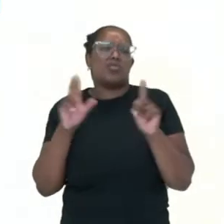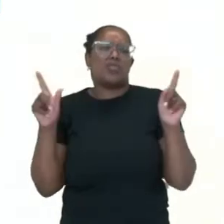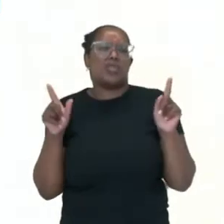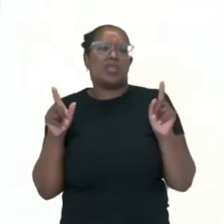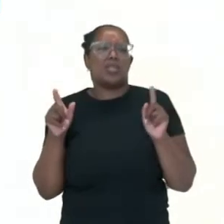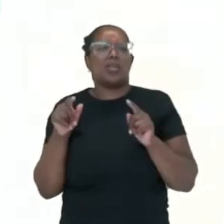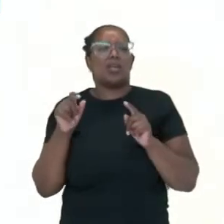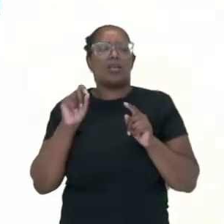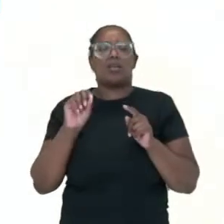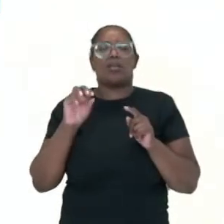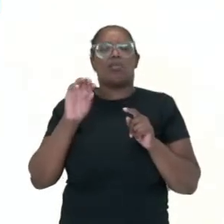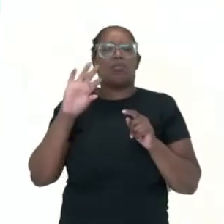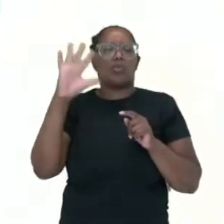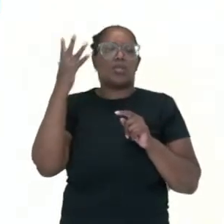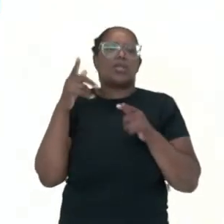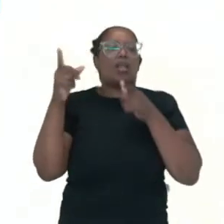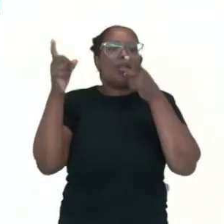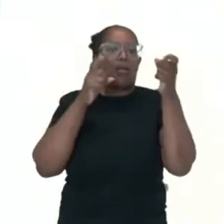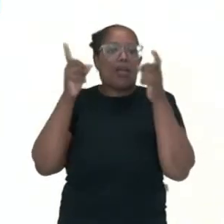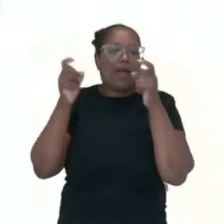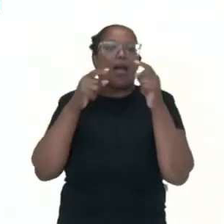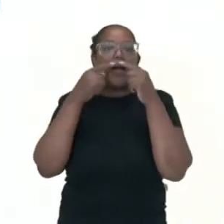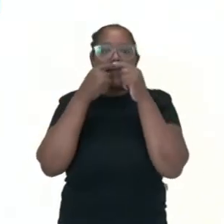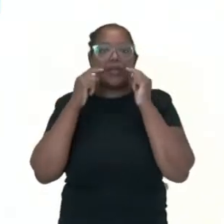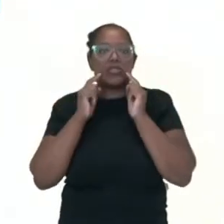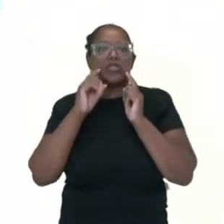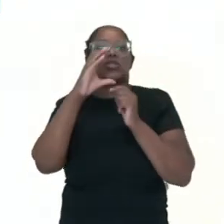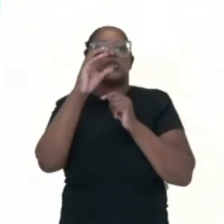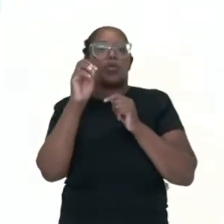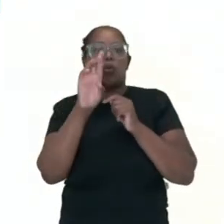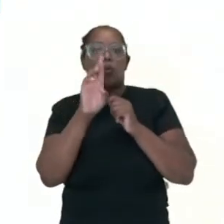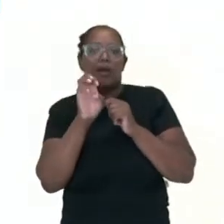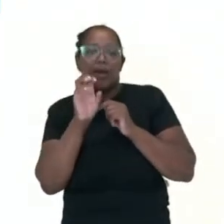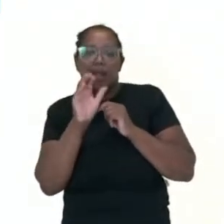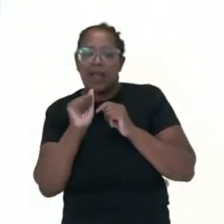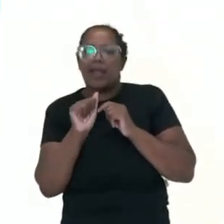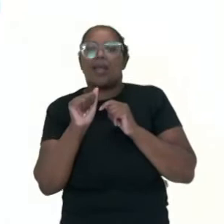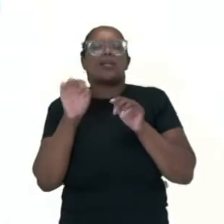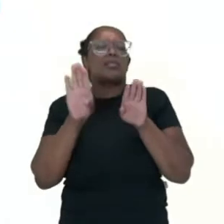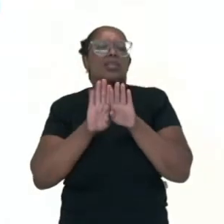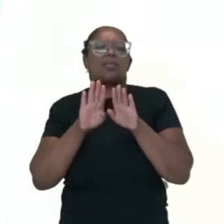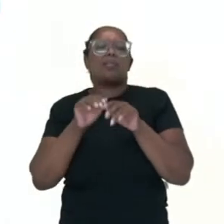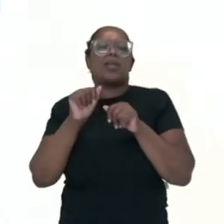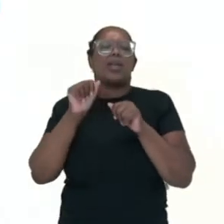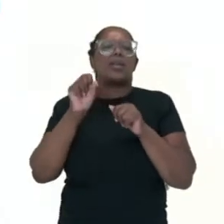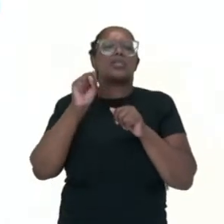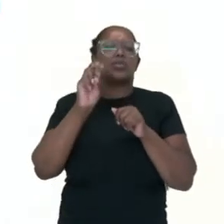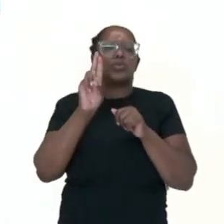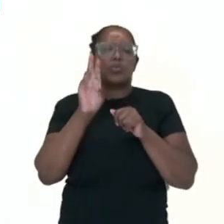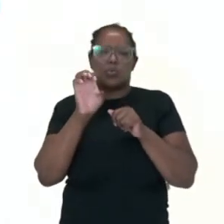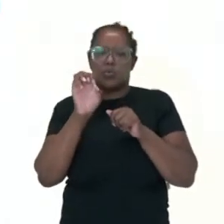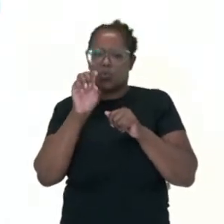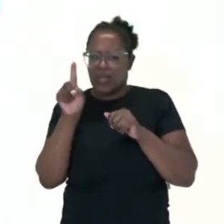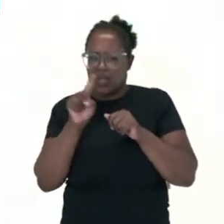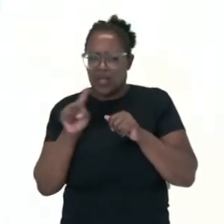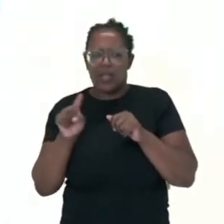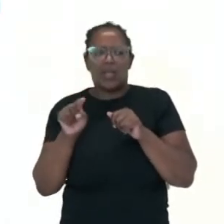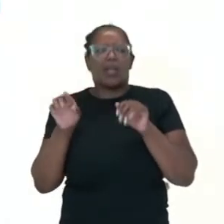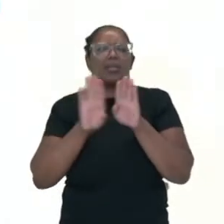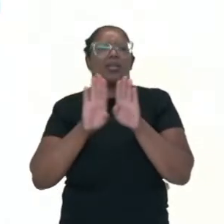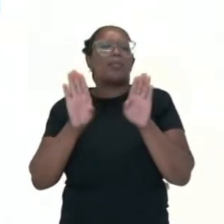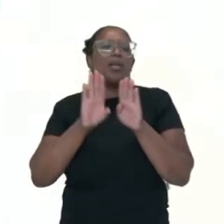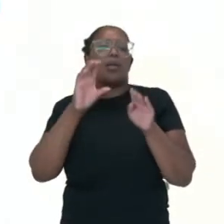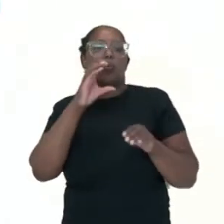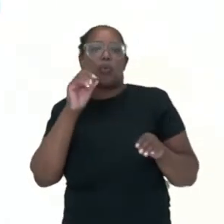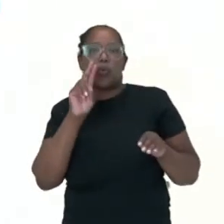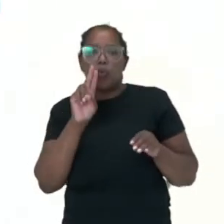ter acontecendo na China, nós vamos ter na Coreia, nós vamos ter na região do Canal de Suez, na região de